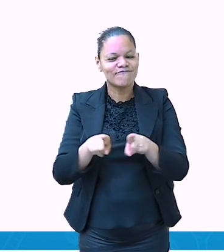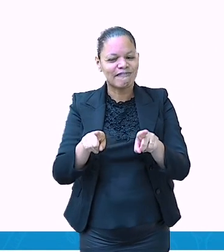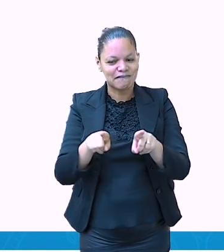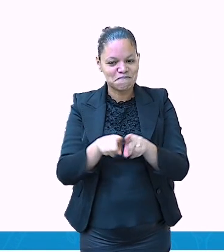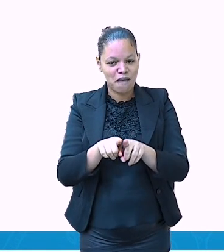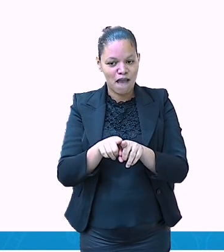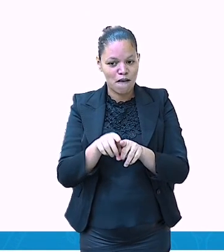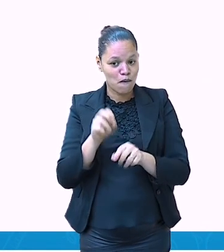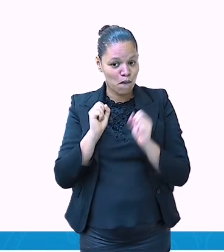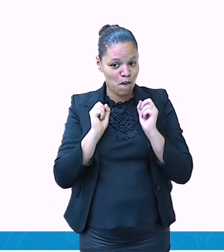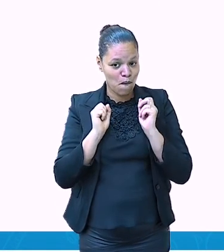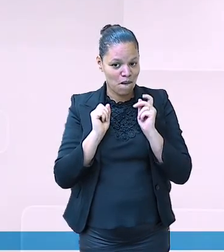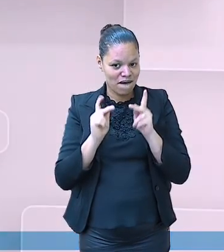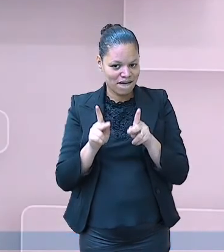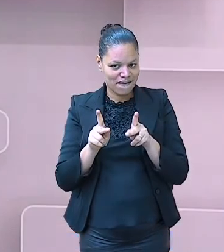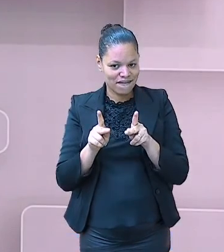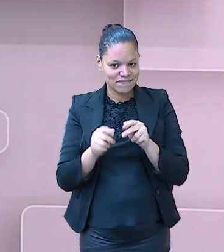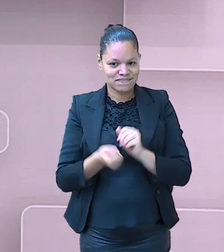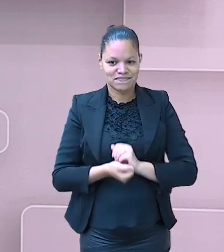Certo?